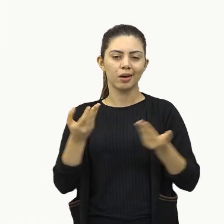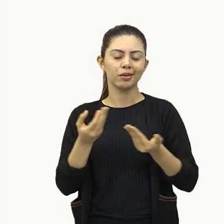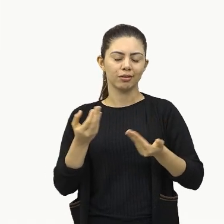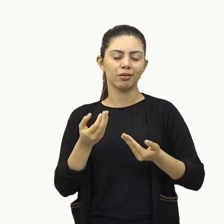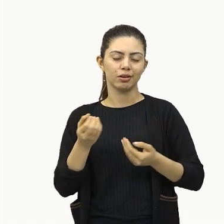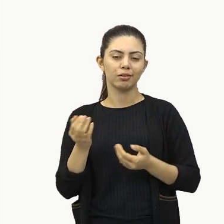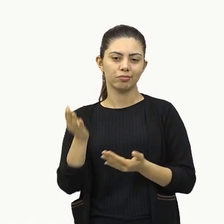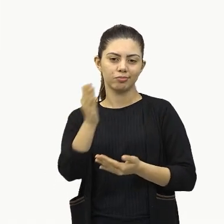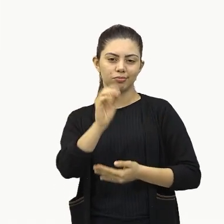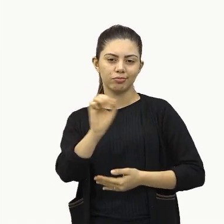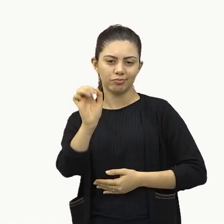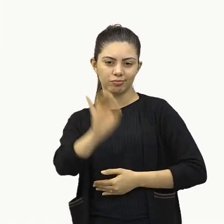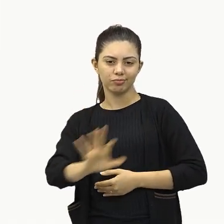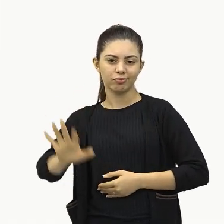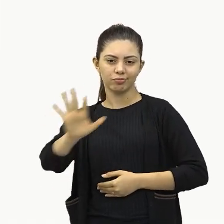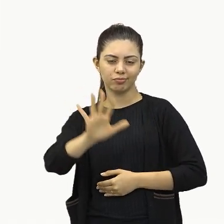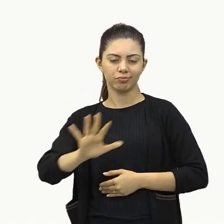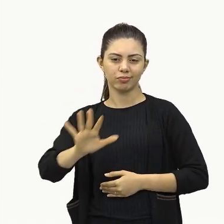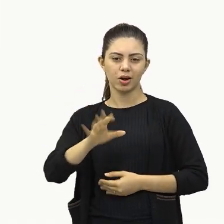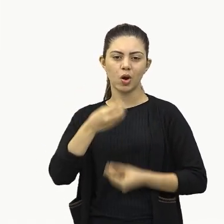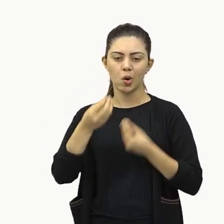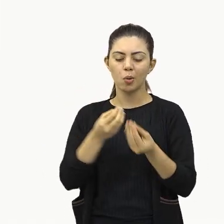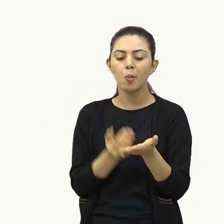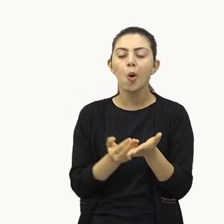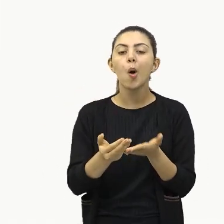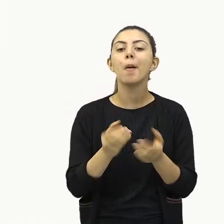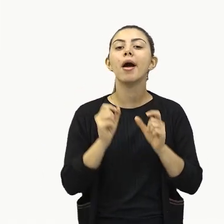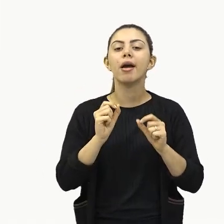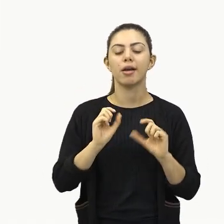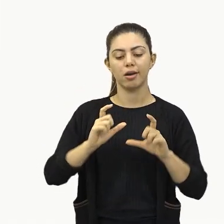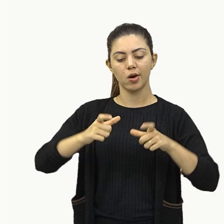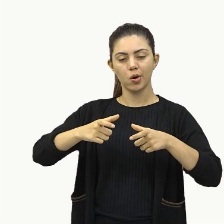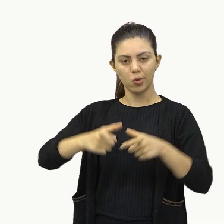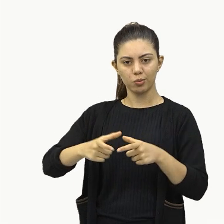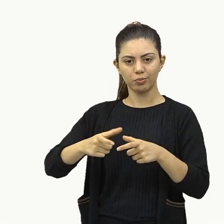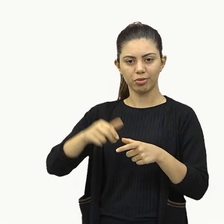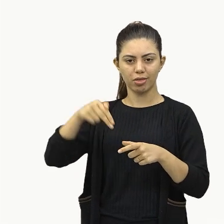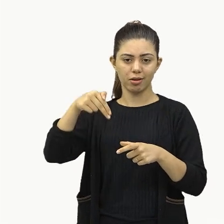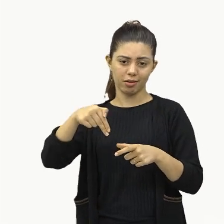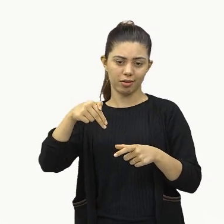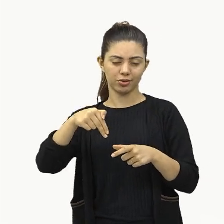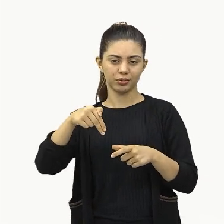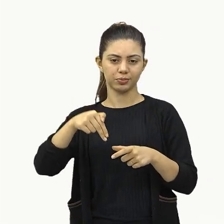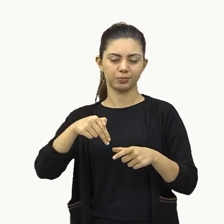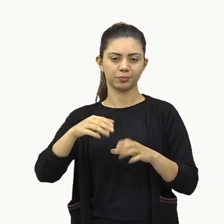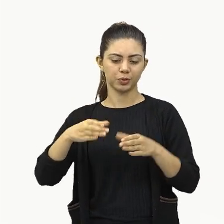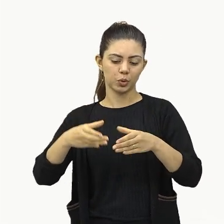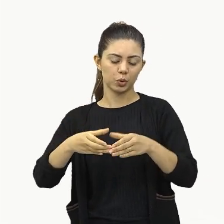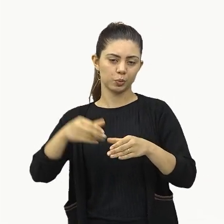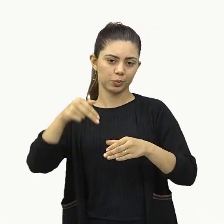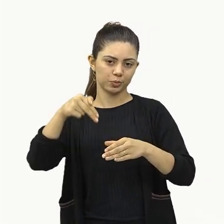diagrama. Não é quem inicia o diagrama? O N. O próximo